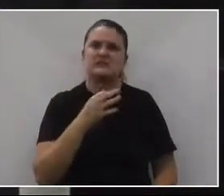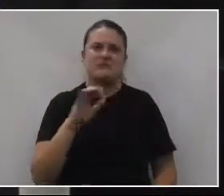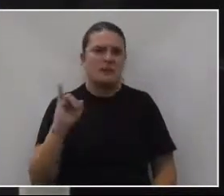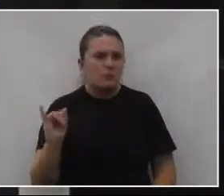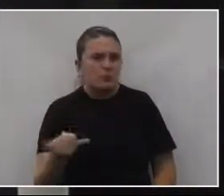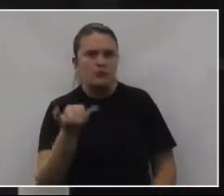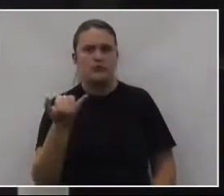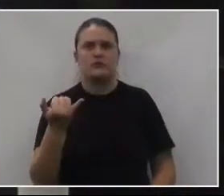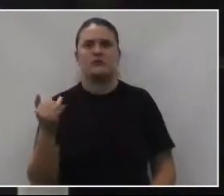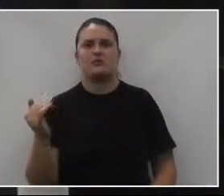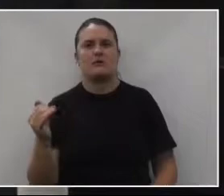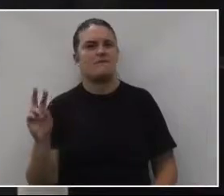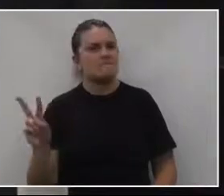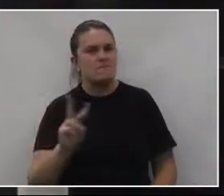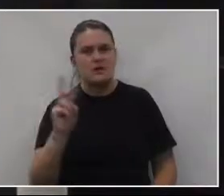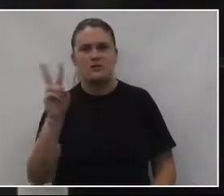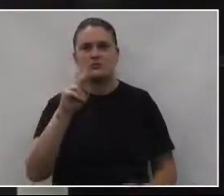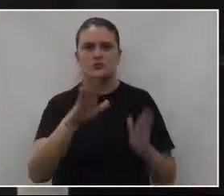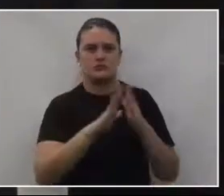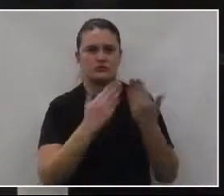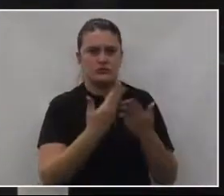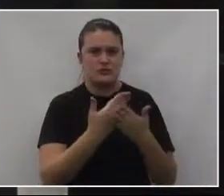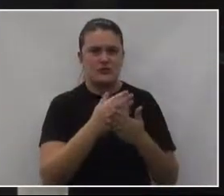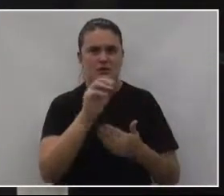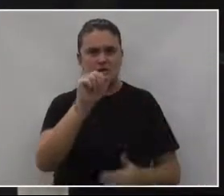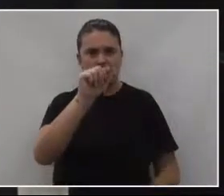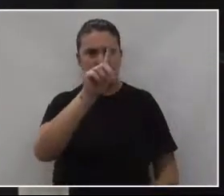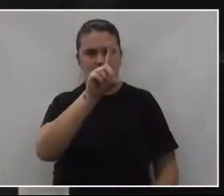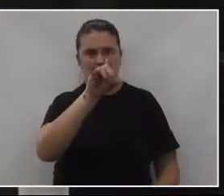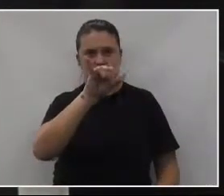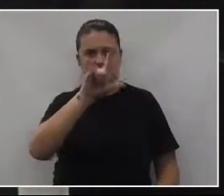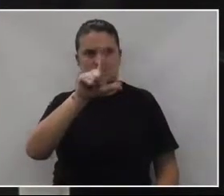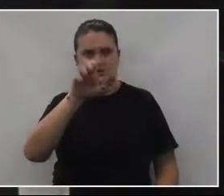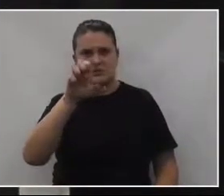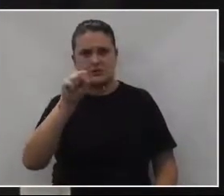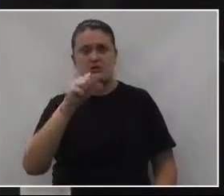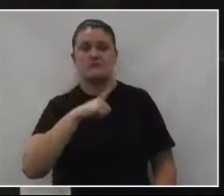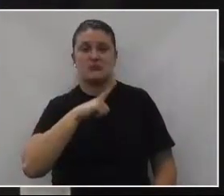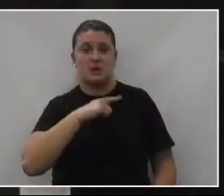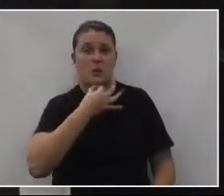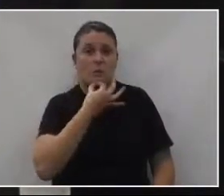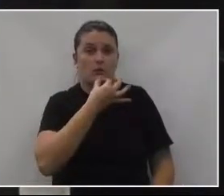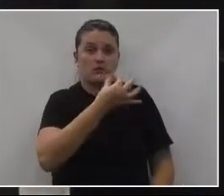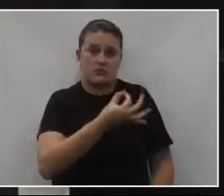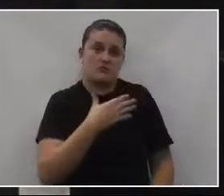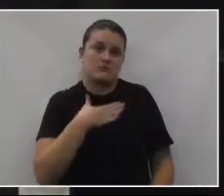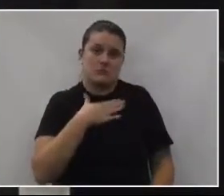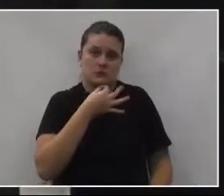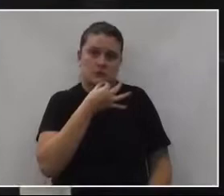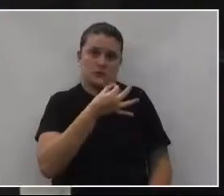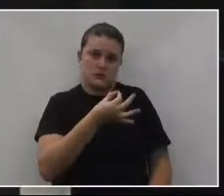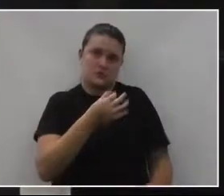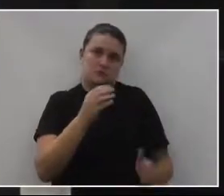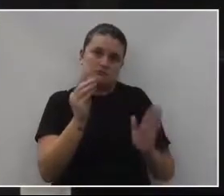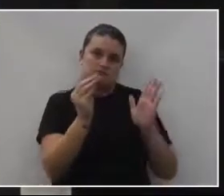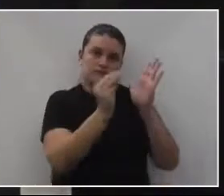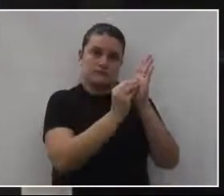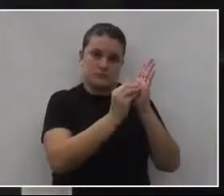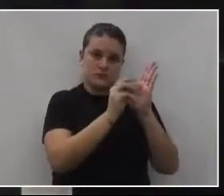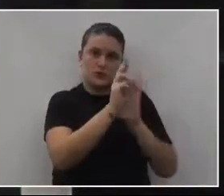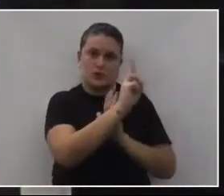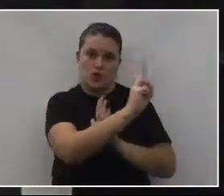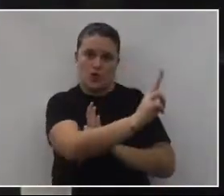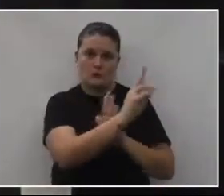valia para o colégio Adilis Bordim. Deixar aqui apenas uma sugestão, tendo em vista exatamente o efeito que